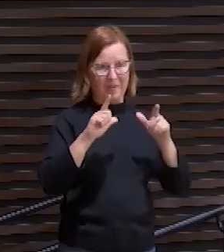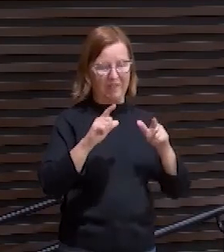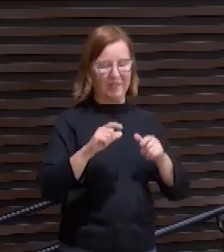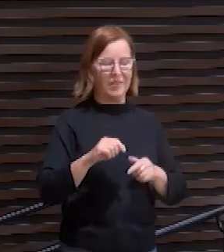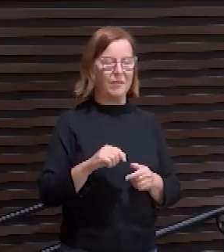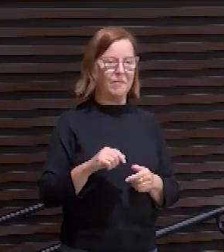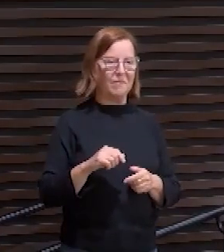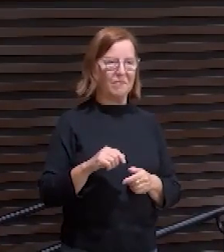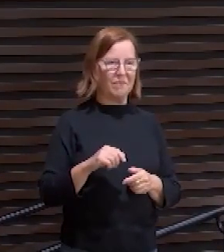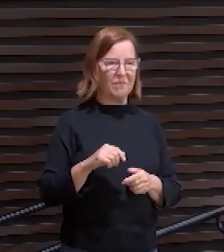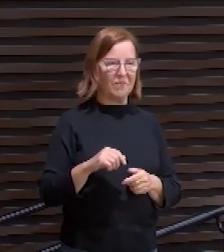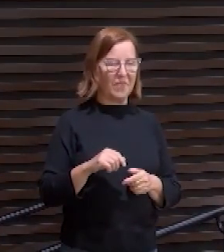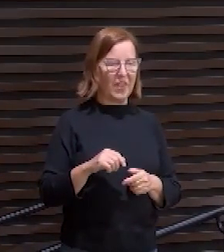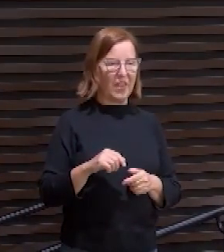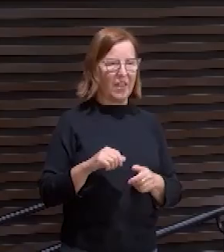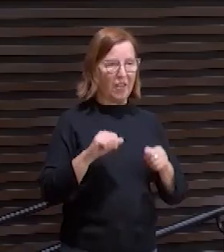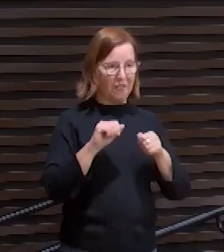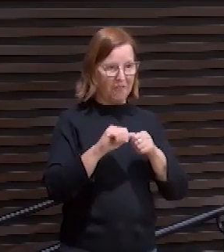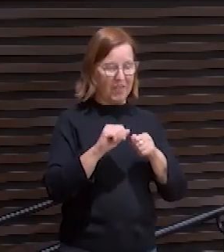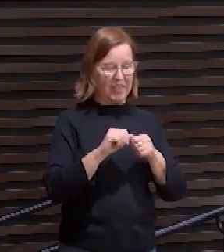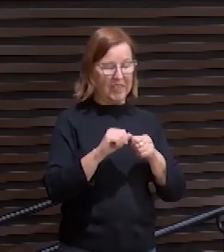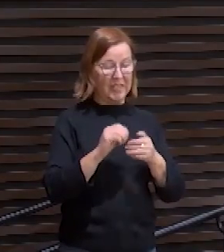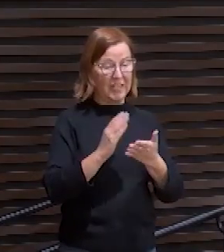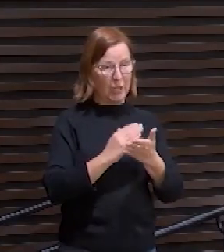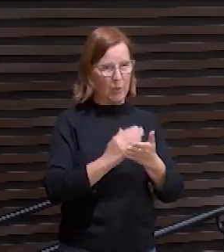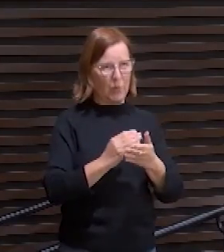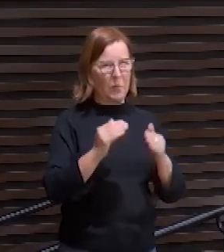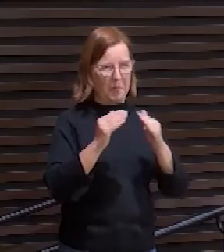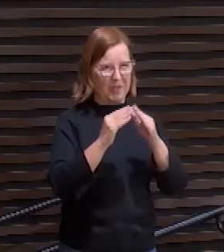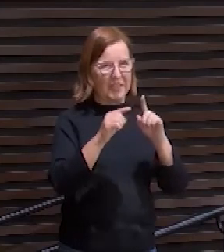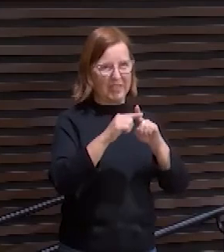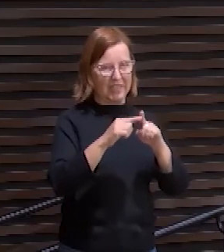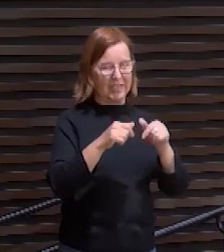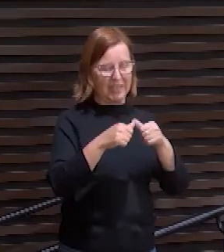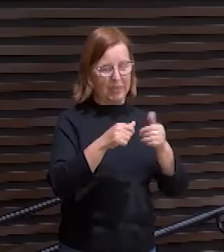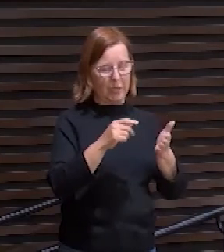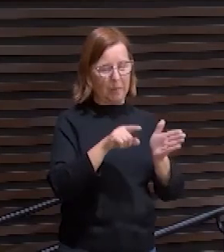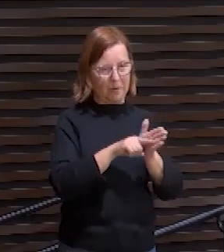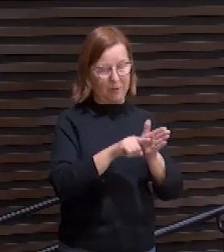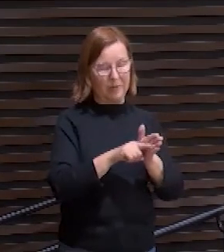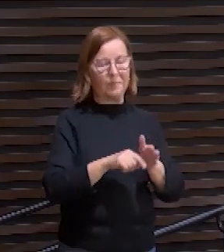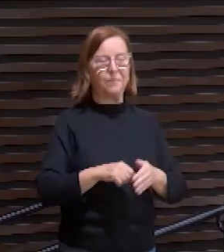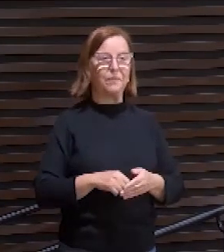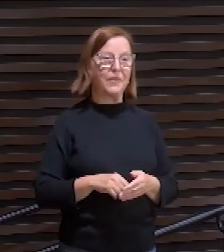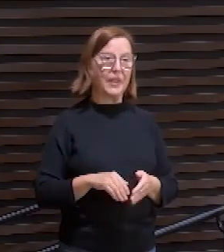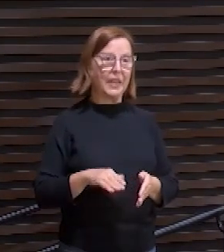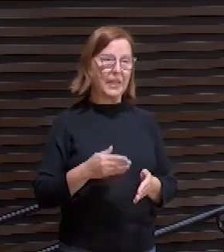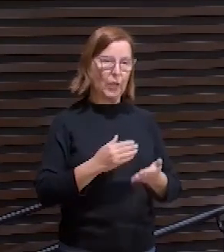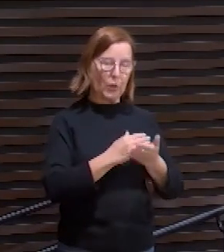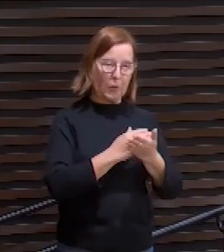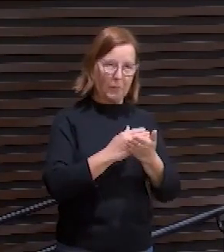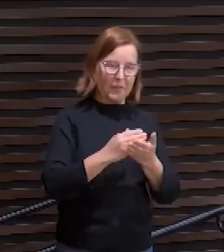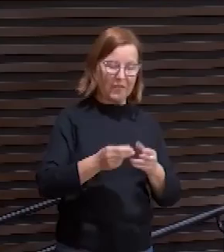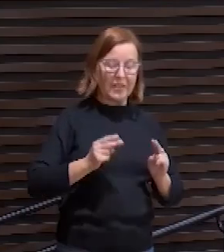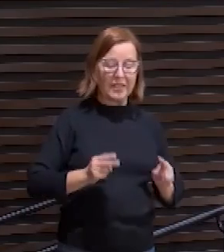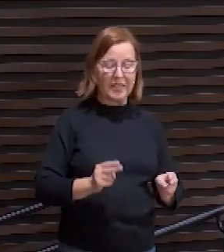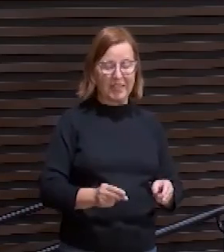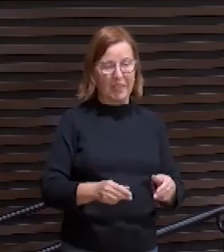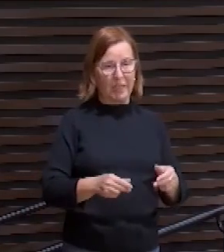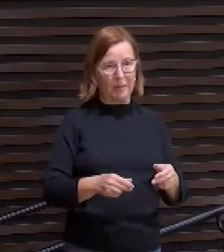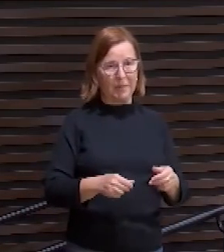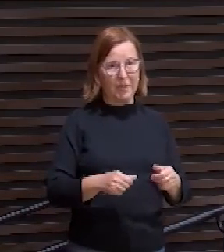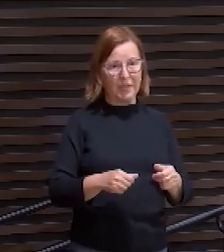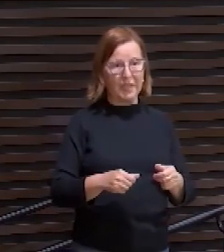igrejas, em algumas igrejas. E nesse programa, ele começava sempre com essa